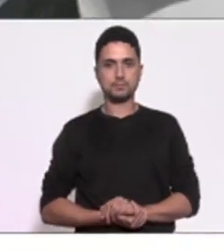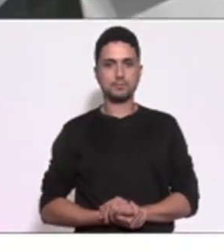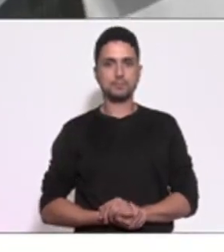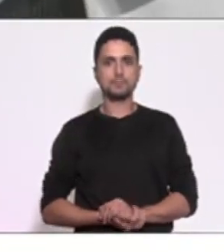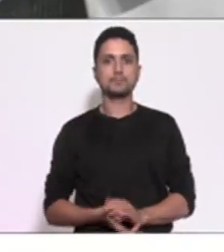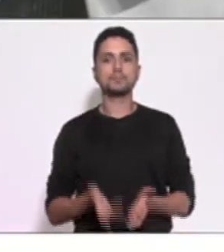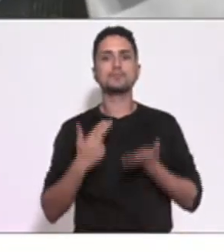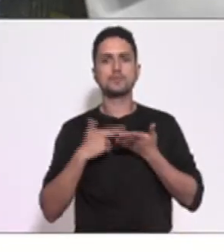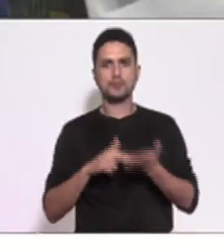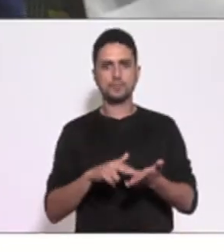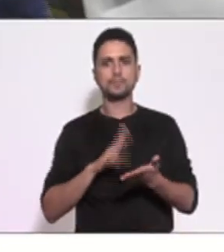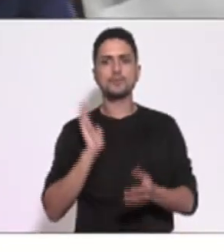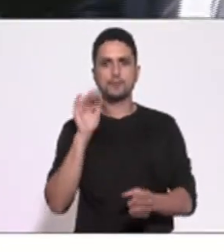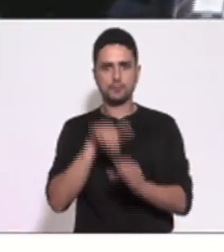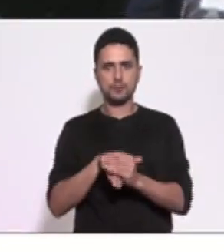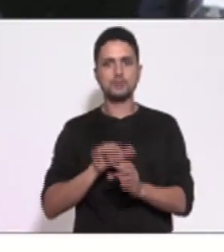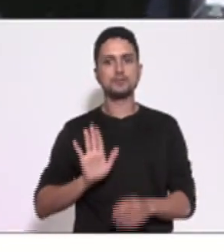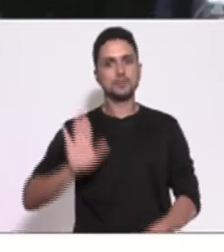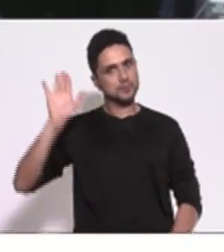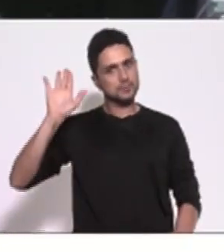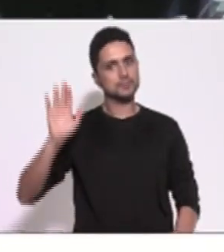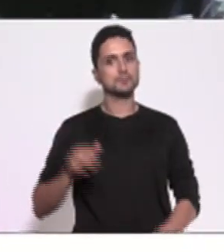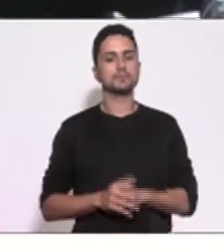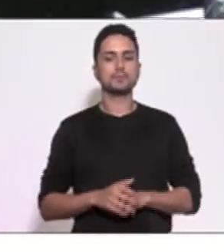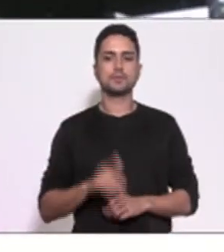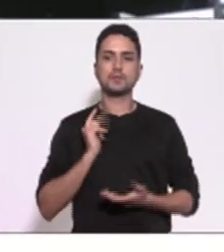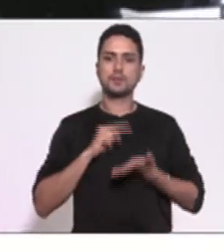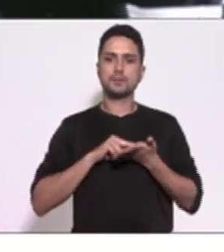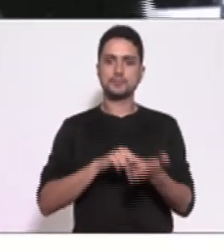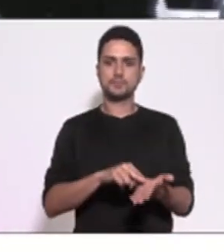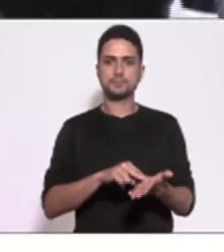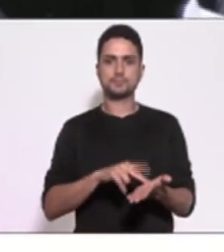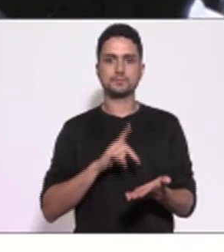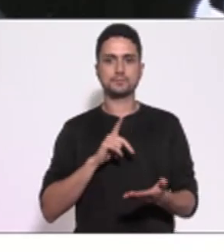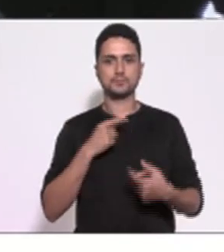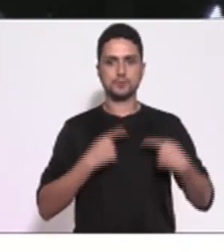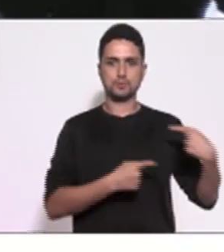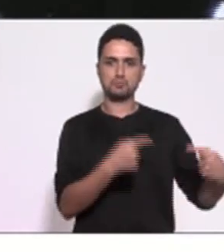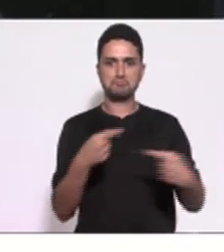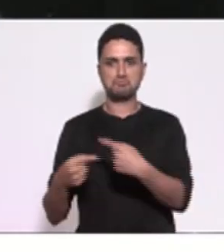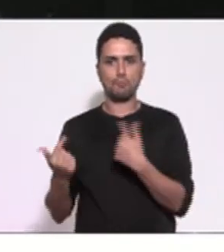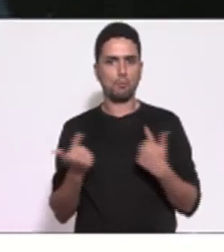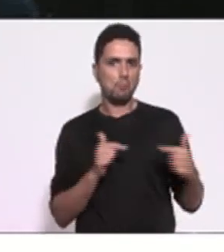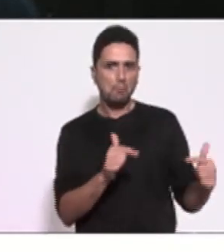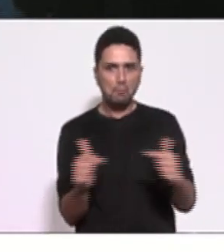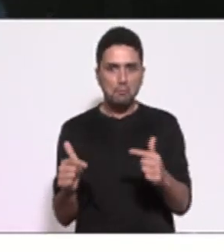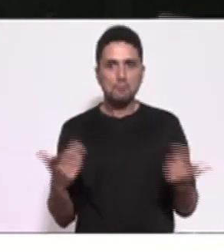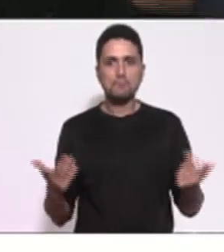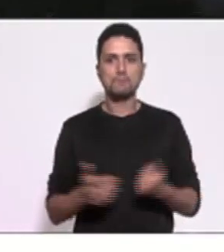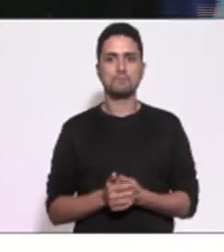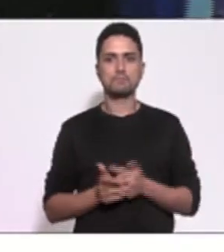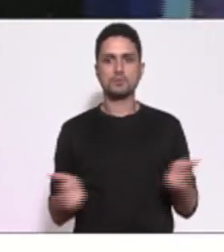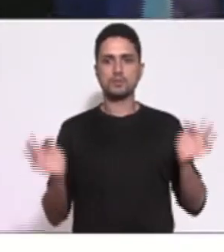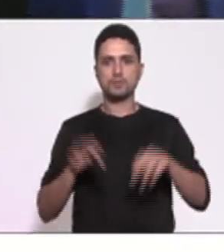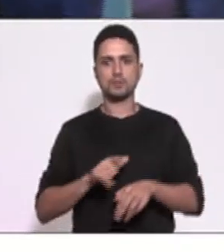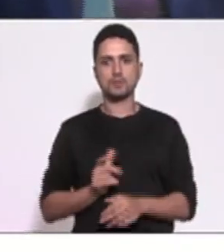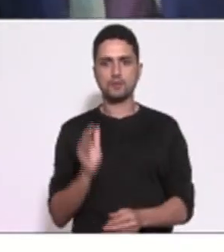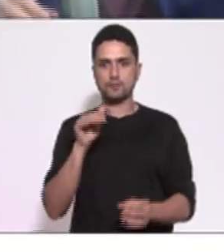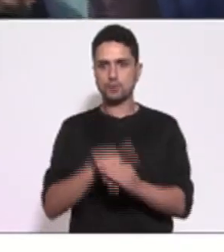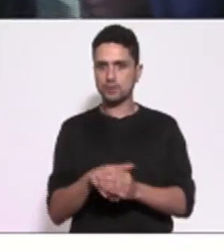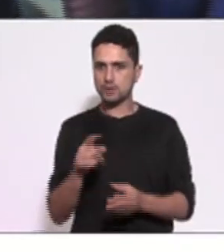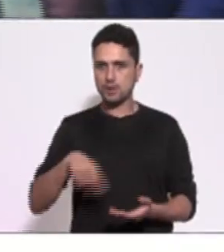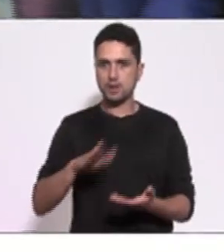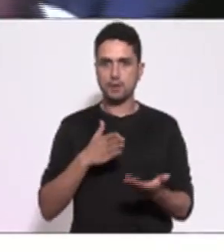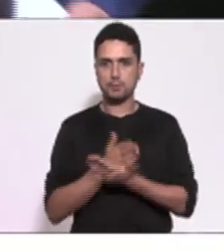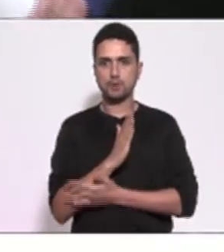Parecer favorável, senhor presidente. Os pareceres emitidos em discussão, não havendo que queira discutir, encerrada a discussão, em votação. Os senhores que aprovam isso como estão